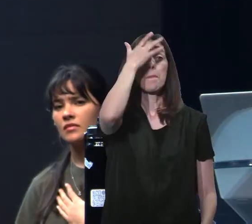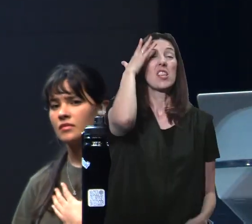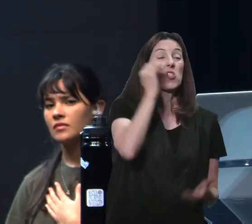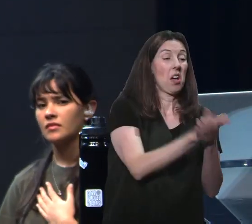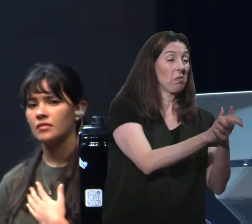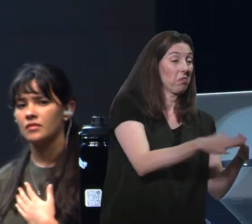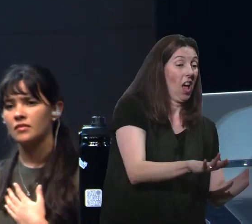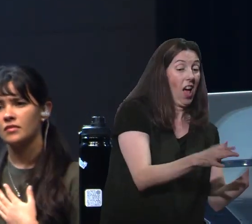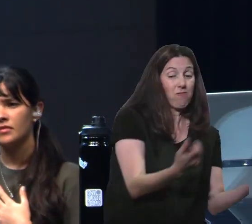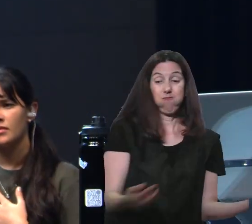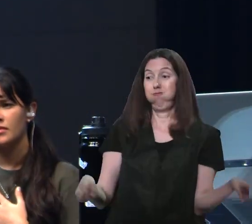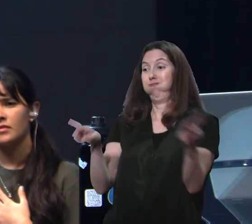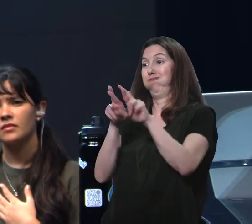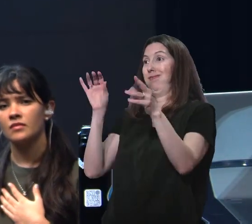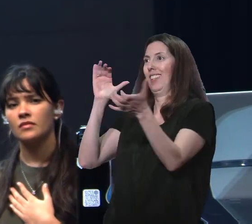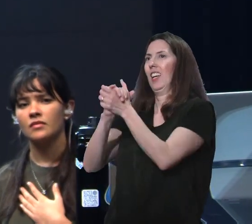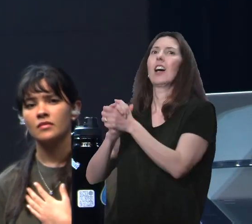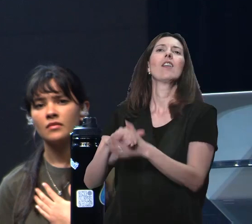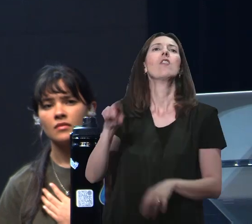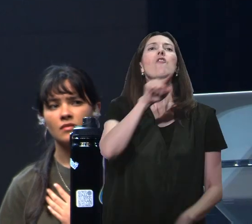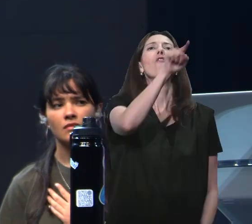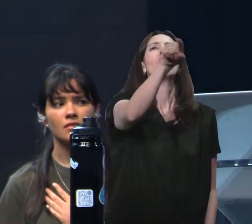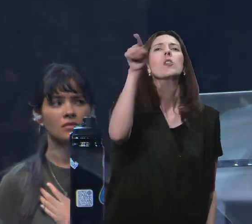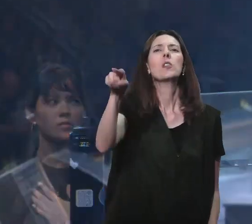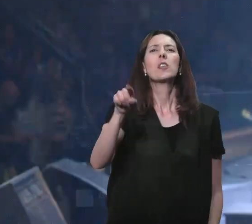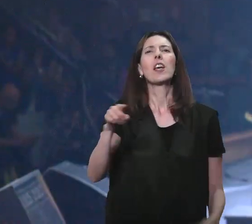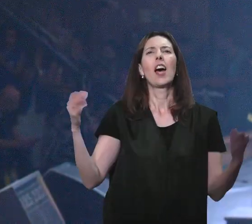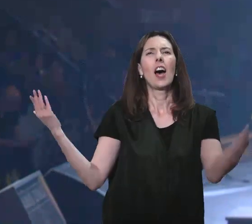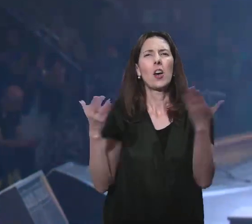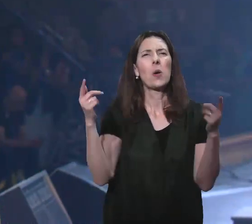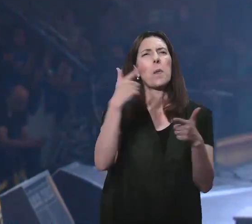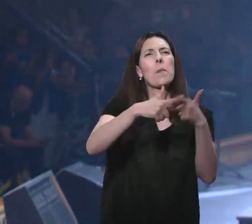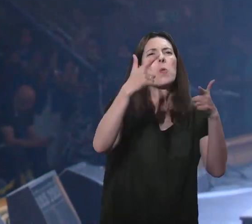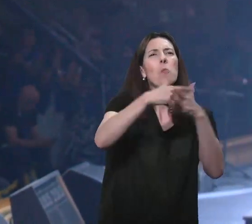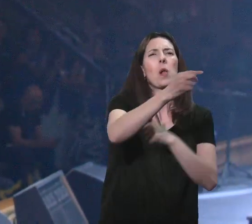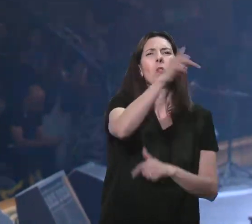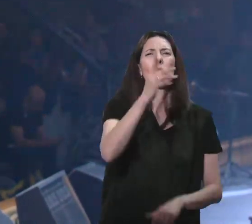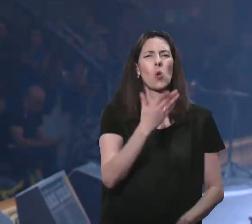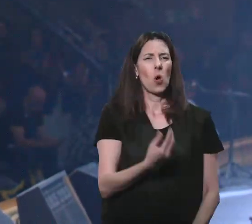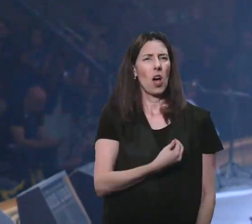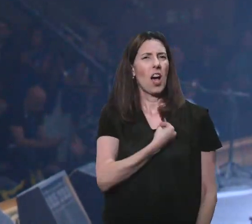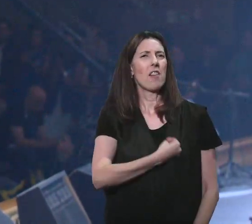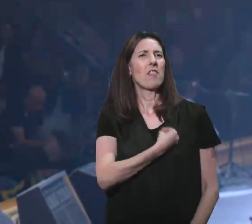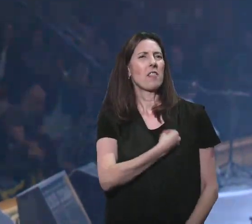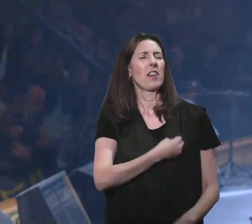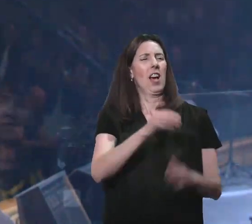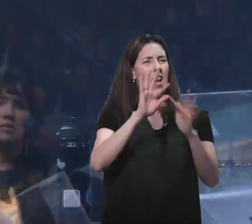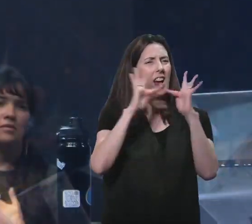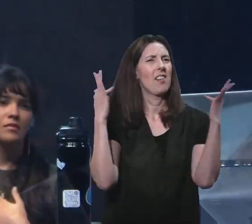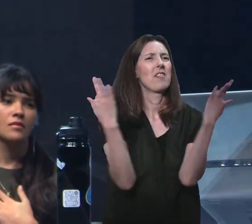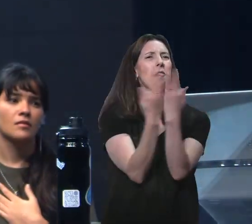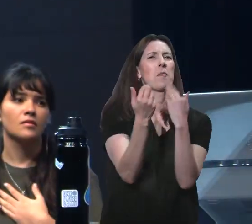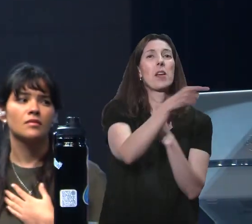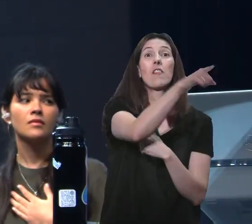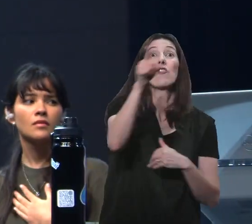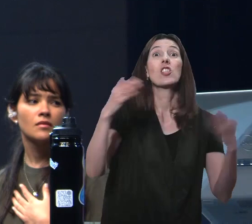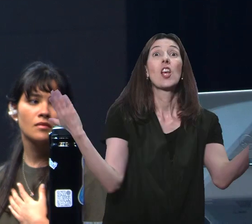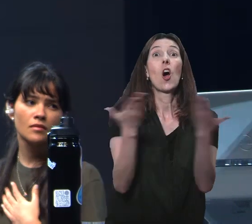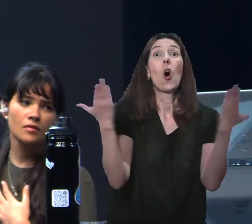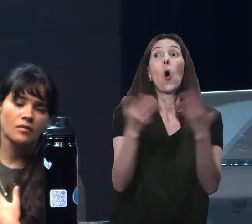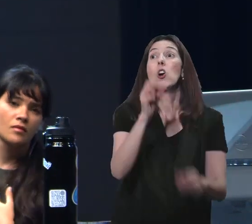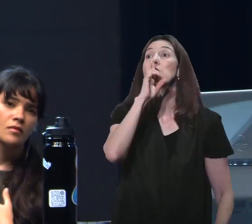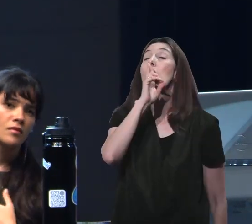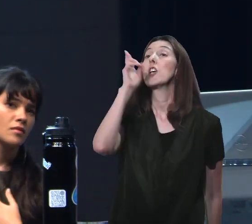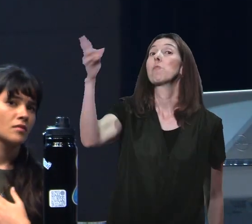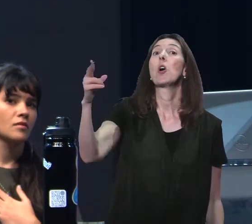restaurados. Você que é o problema da sua casa, hoje Jesus está te chamando e falando: você se tornará a solução, porque